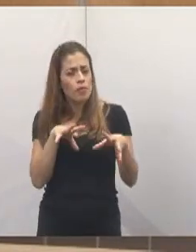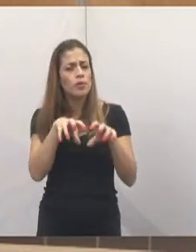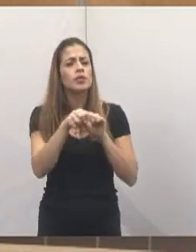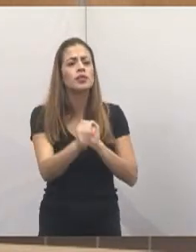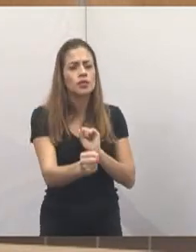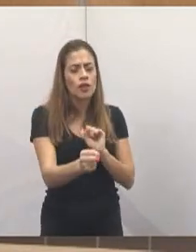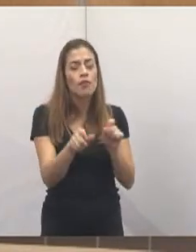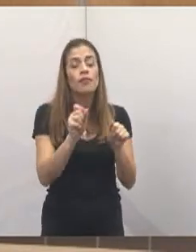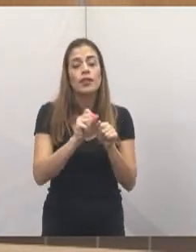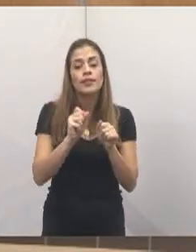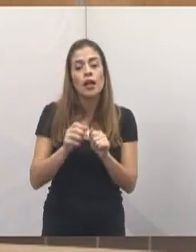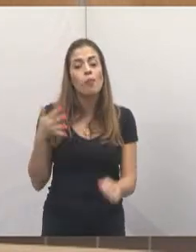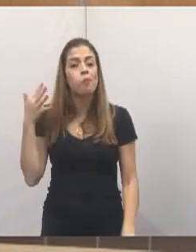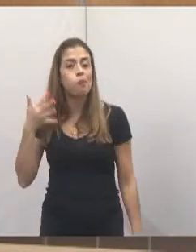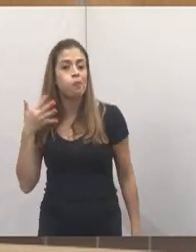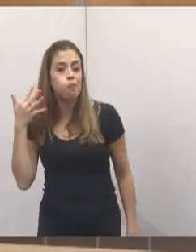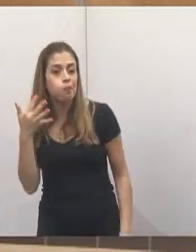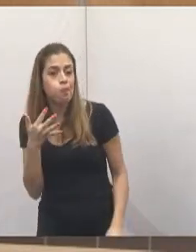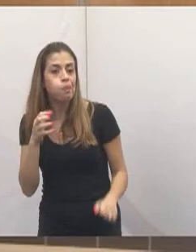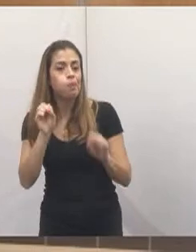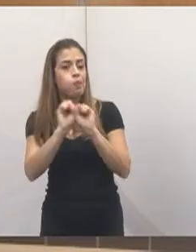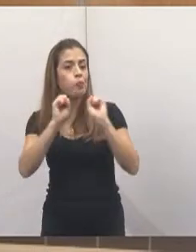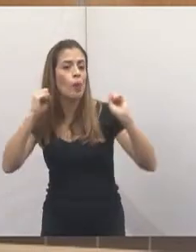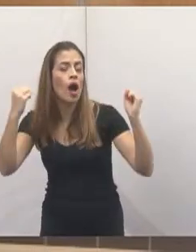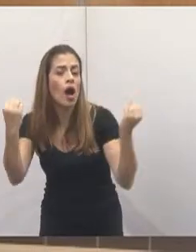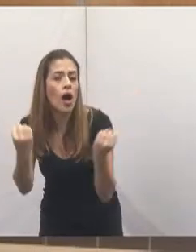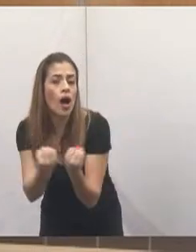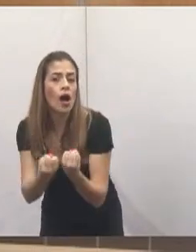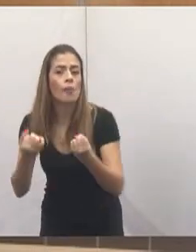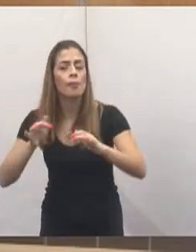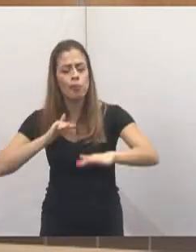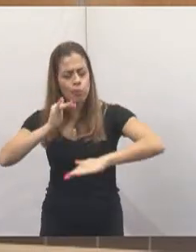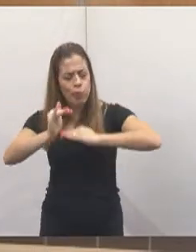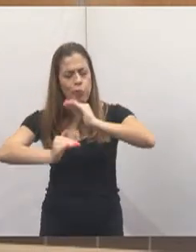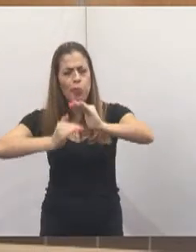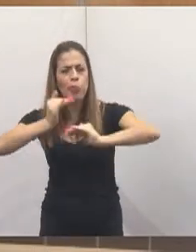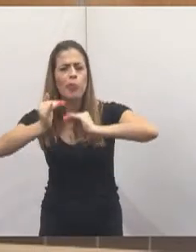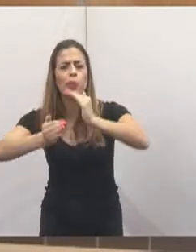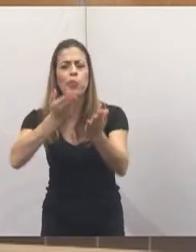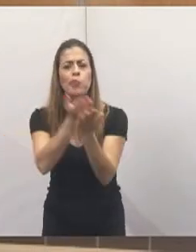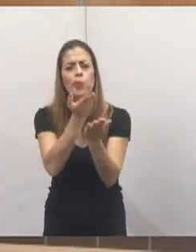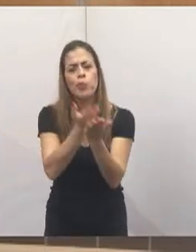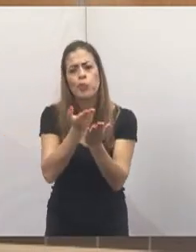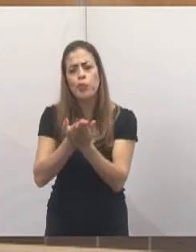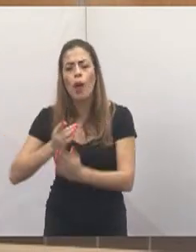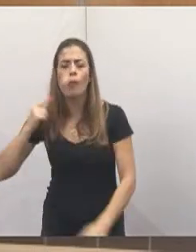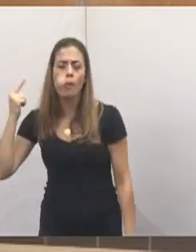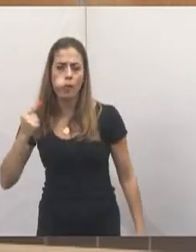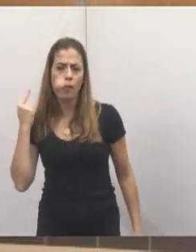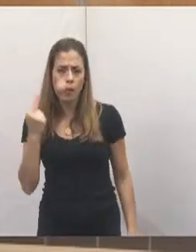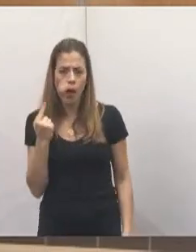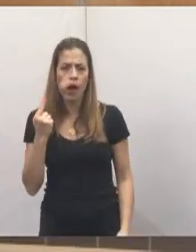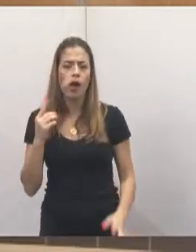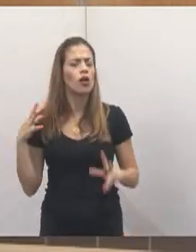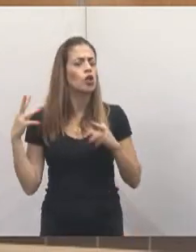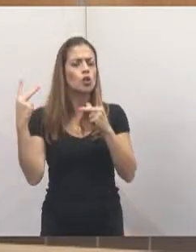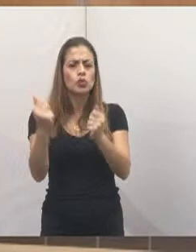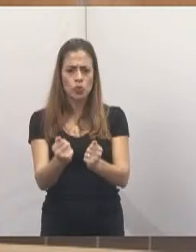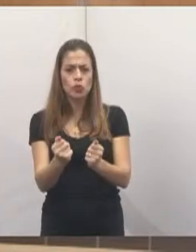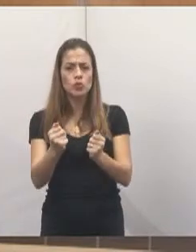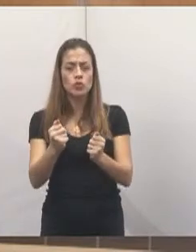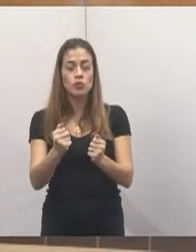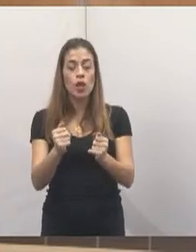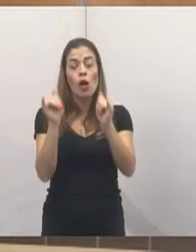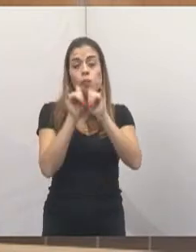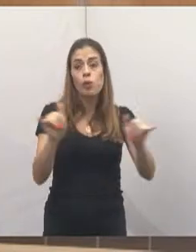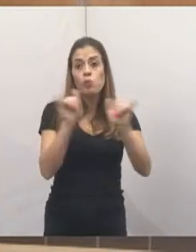realizarem palestras e seminários para avançar os estudos dos advogados e advogadas. Além das campanhas de